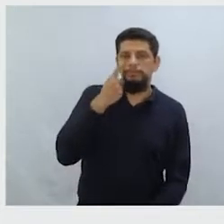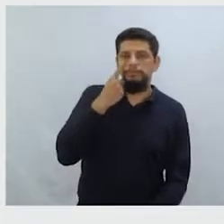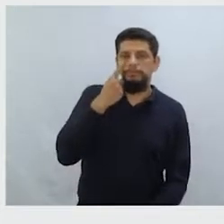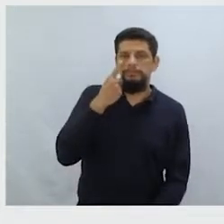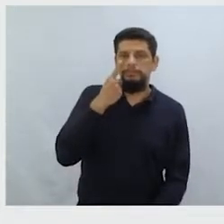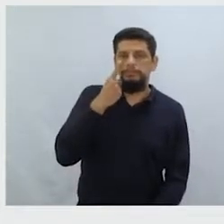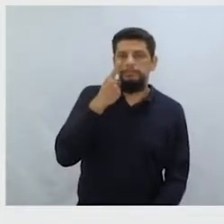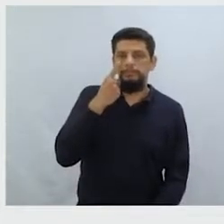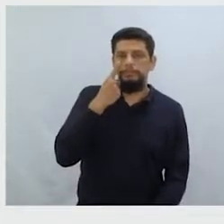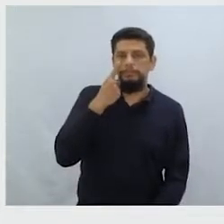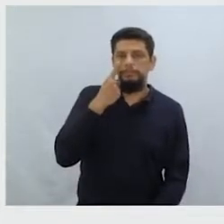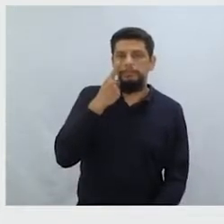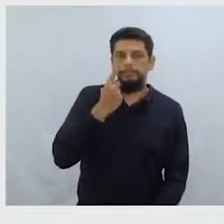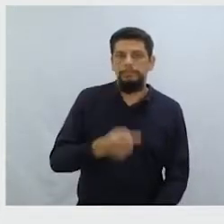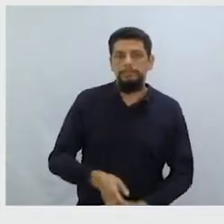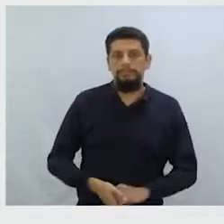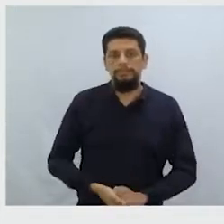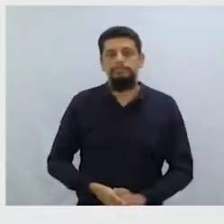Vamos ver?